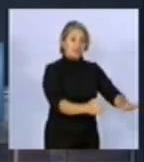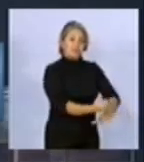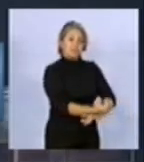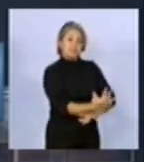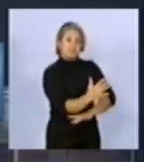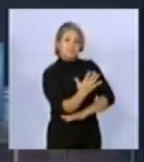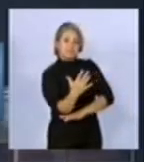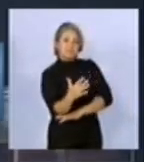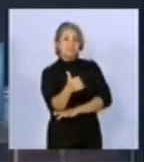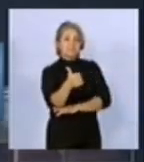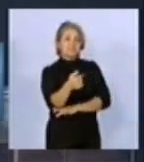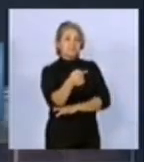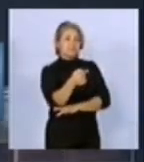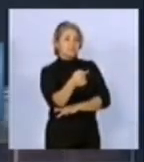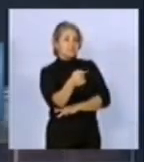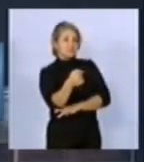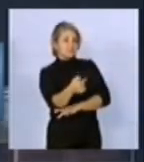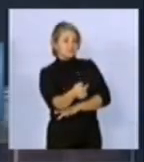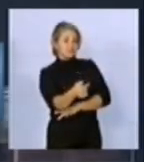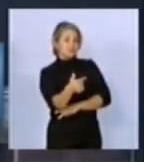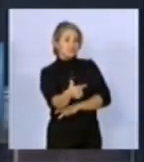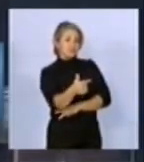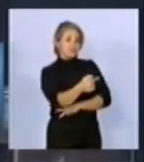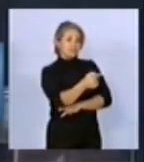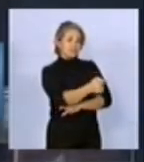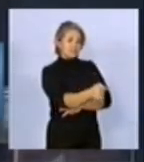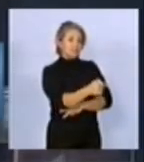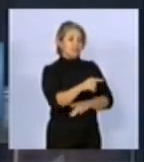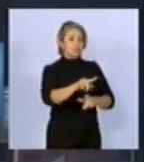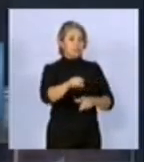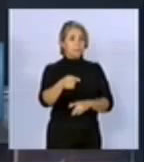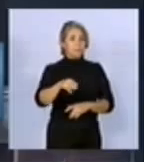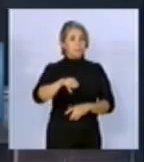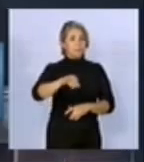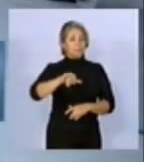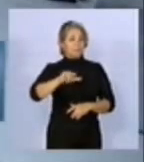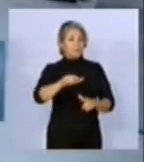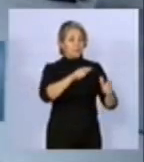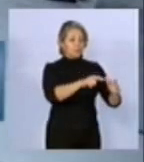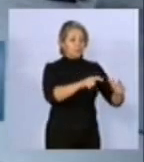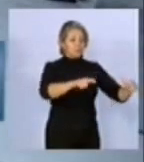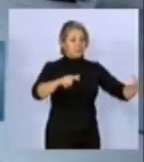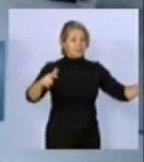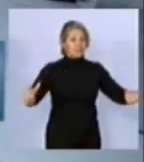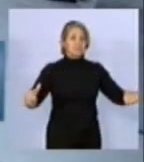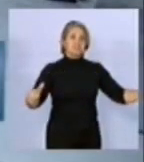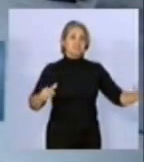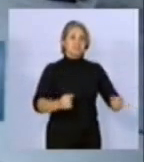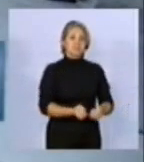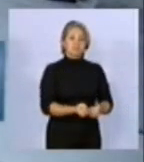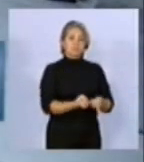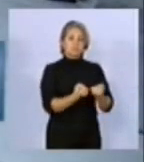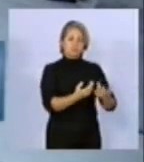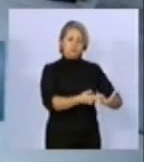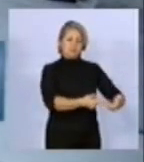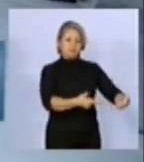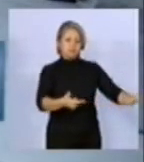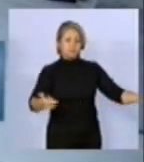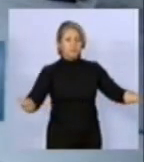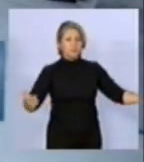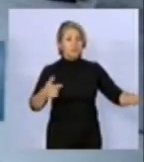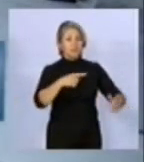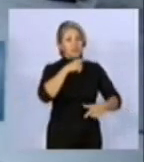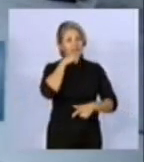127.000 hectares e uma produção de 8 milhões de toneladas de cana ano ok ah estee